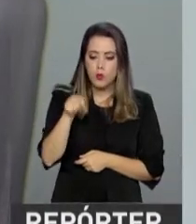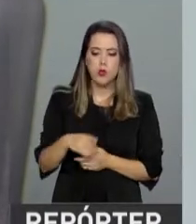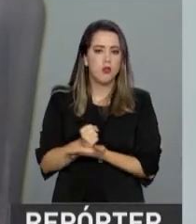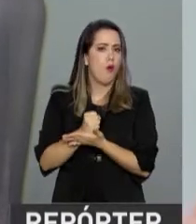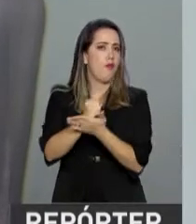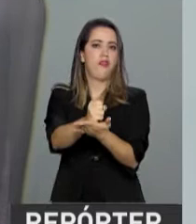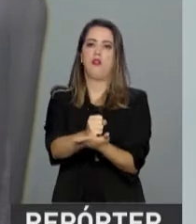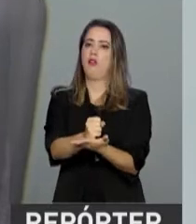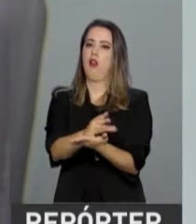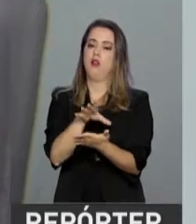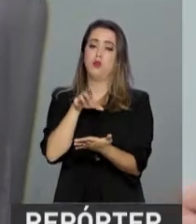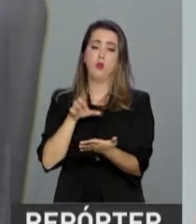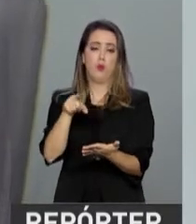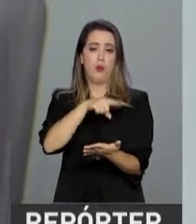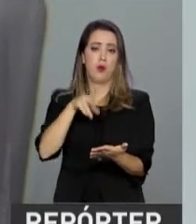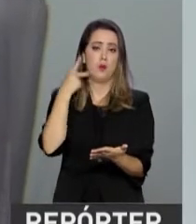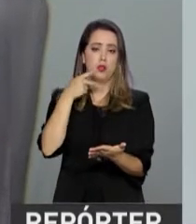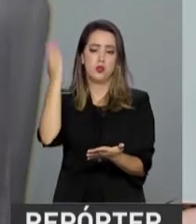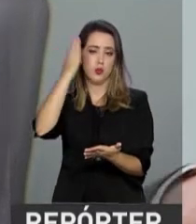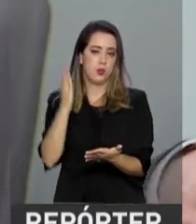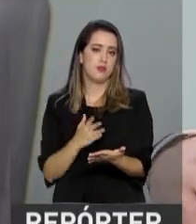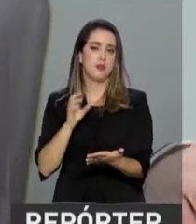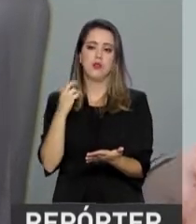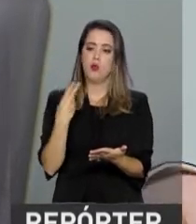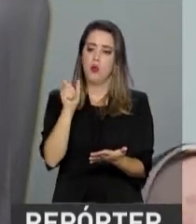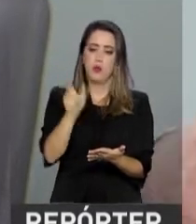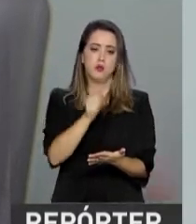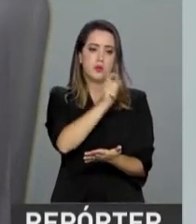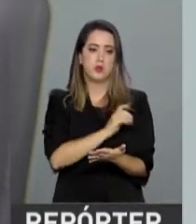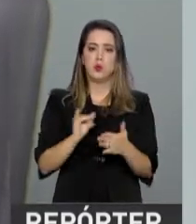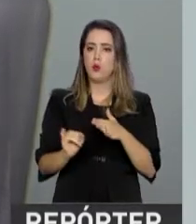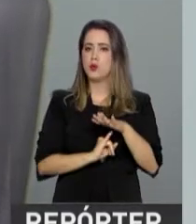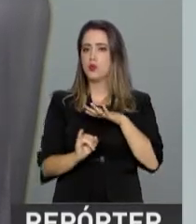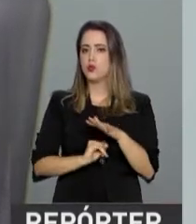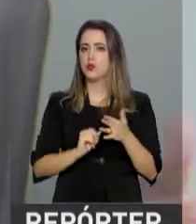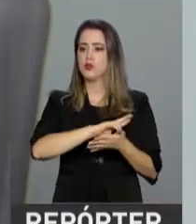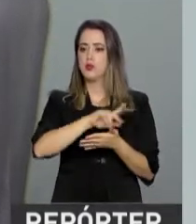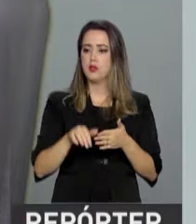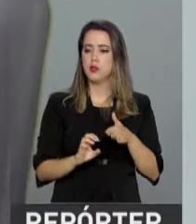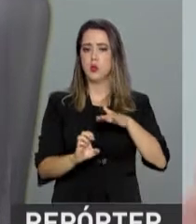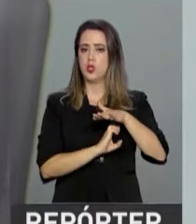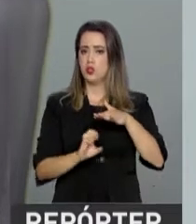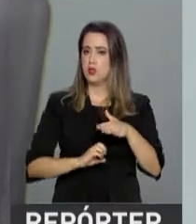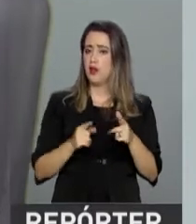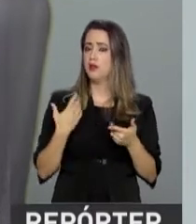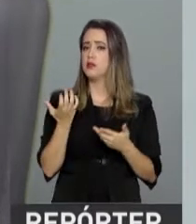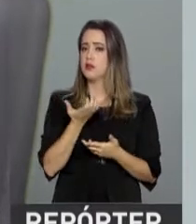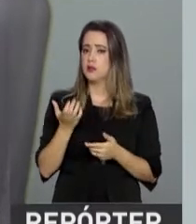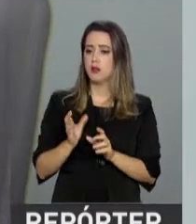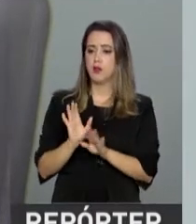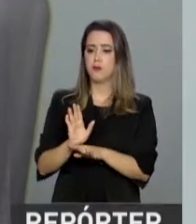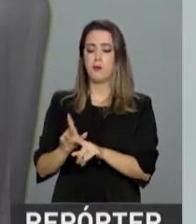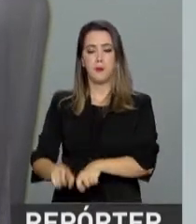dos órgãos brasileiros na política brasileira das das entidades brasileiras que representam os setores agrícolas em qualquer